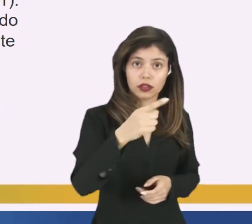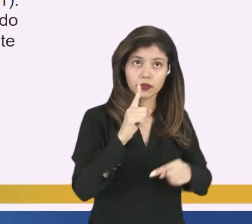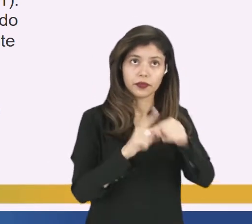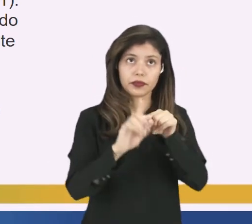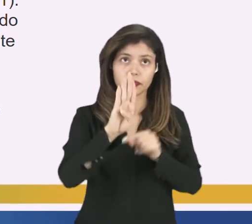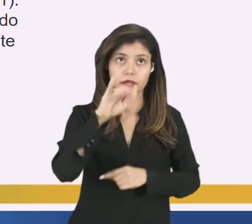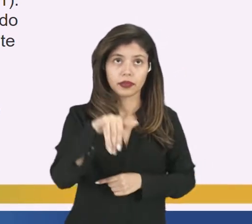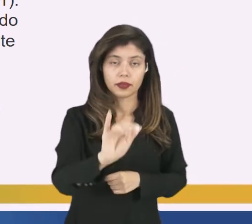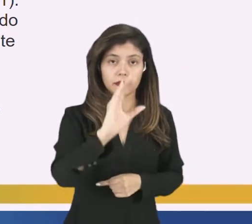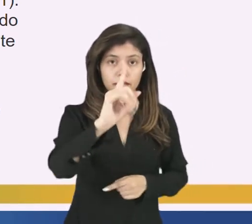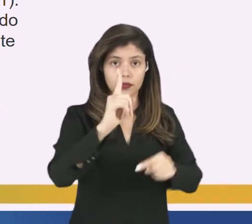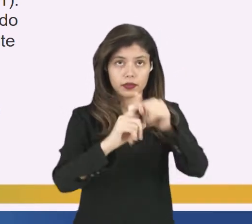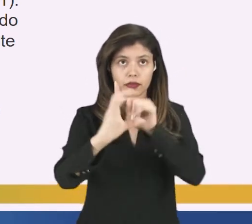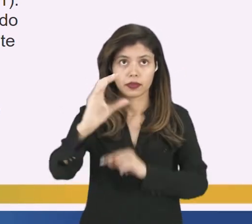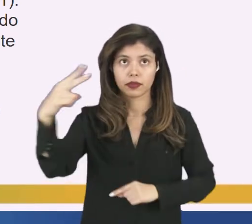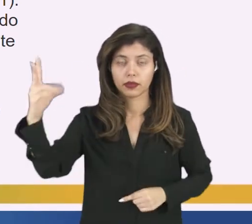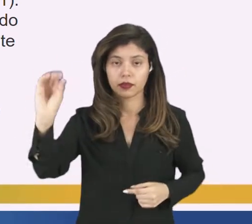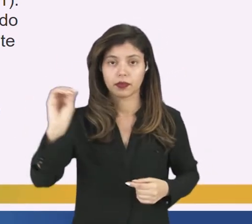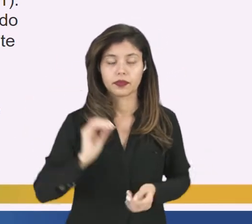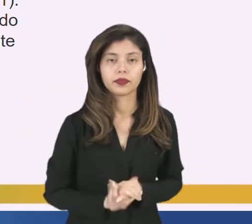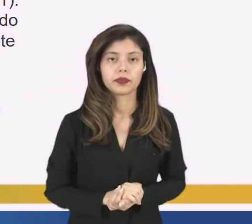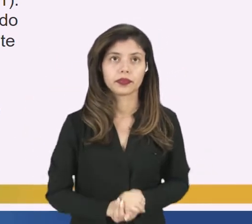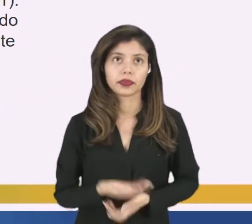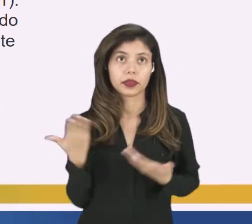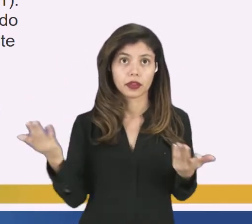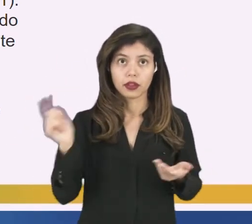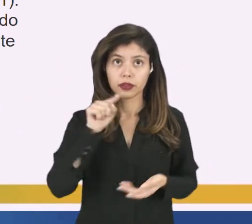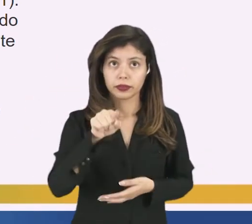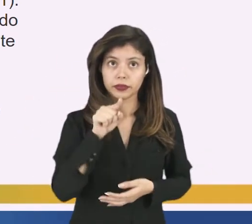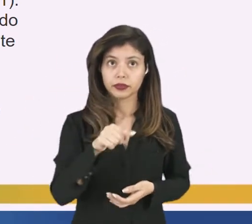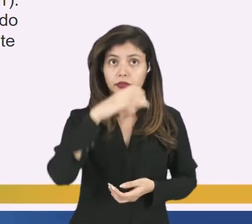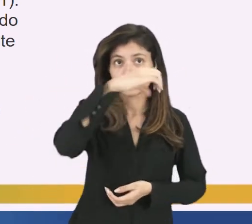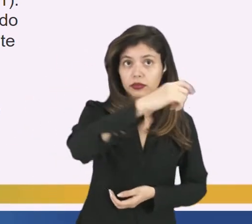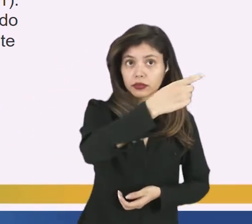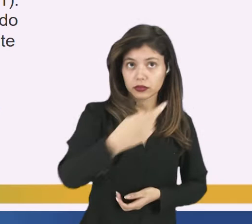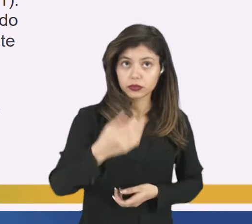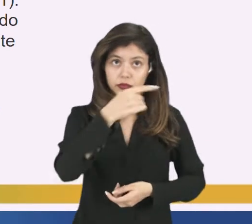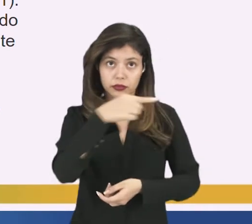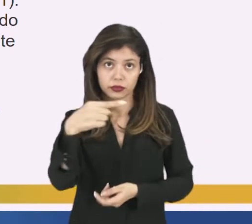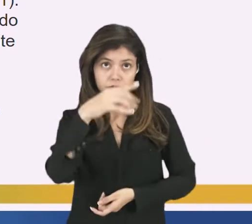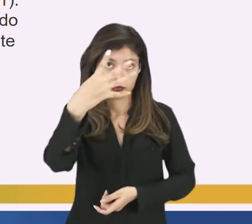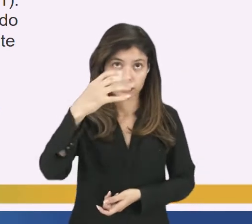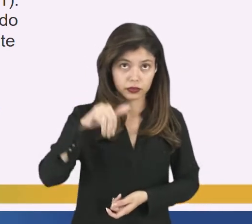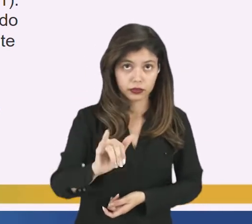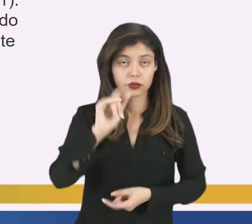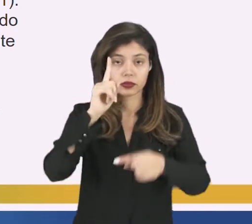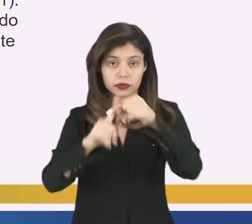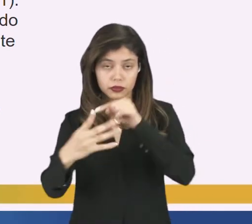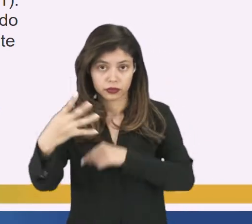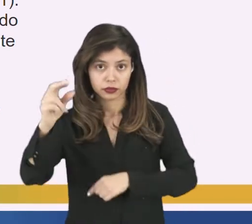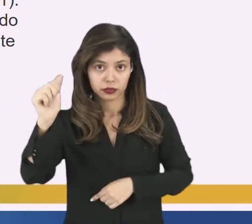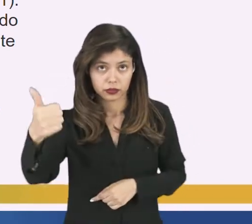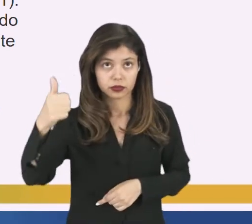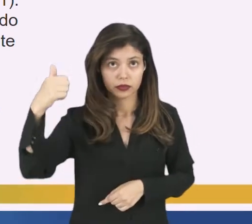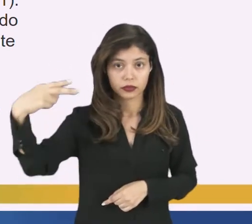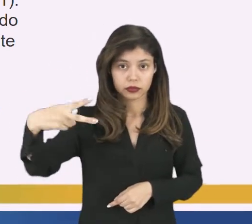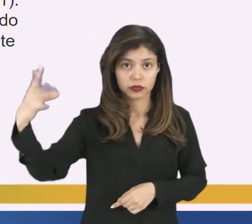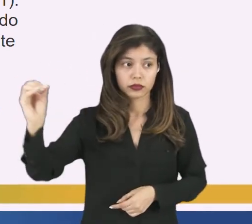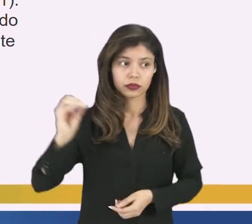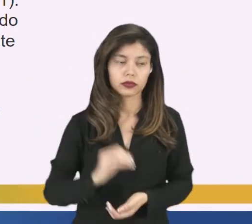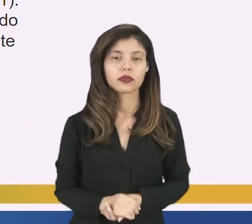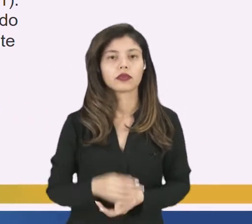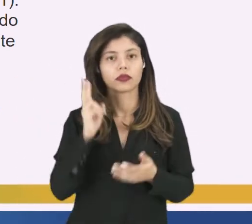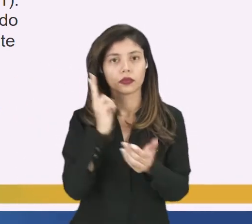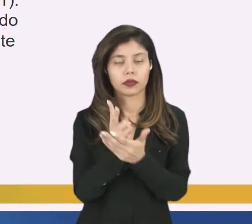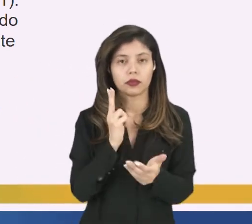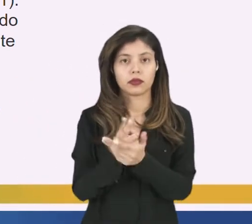lembram? AX mais BY mais C igual a zero. Olha aqui, ó. 9x menos 4y mais 41